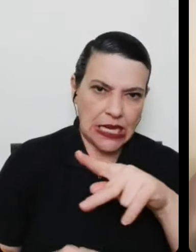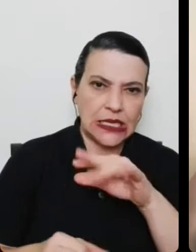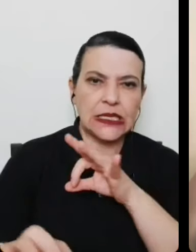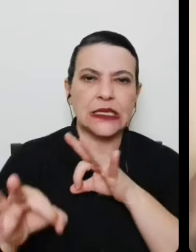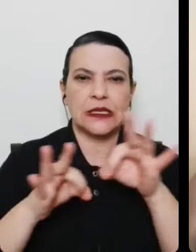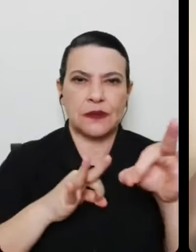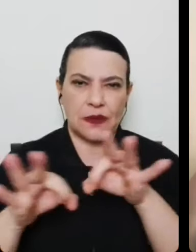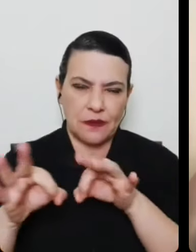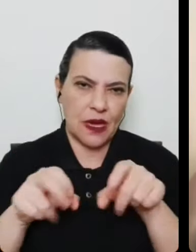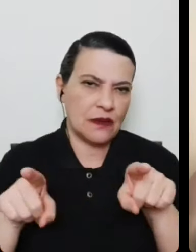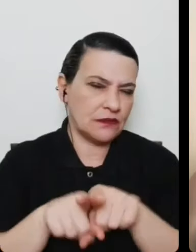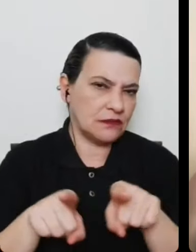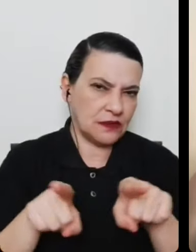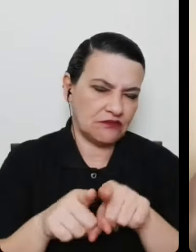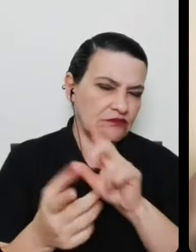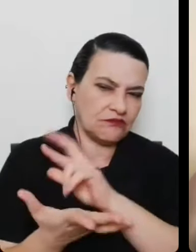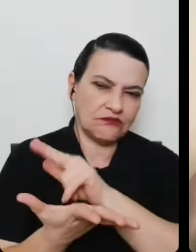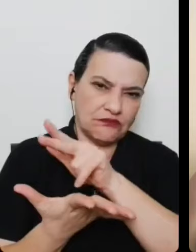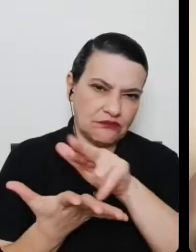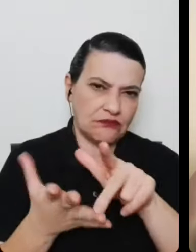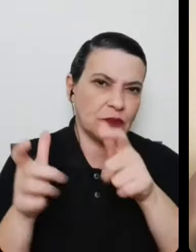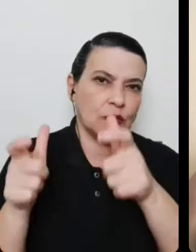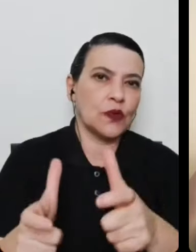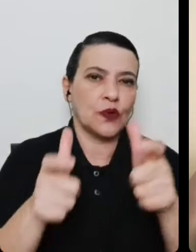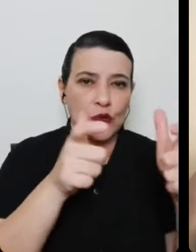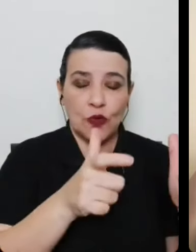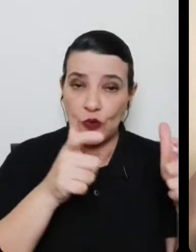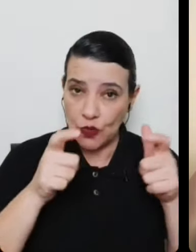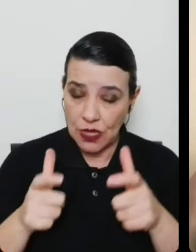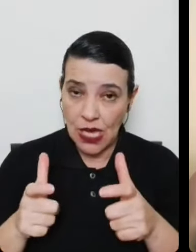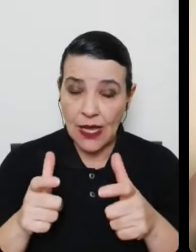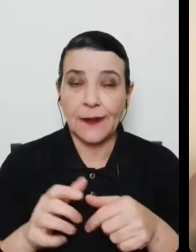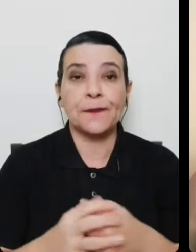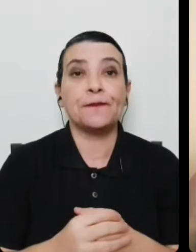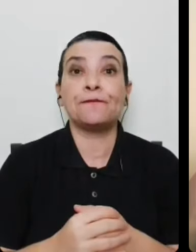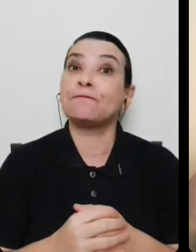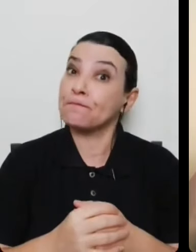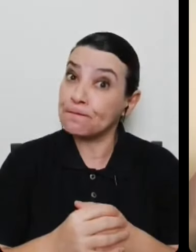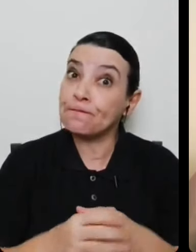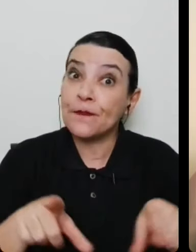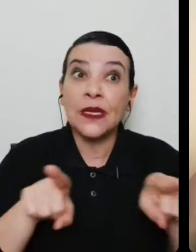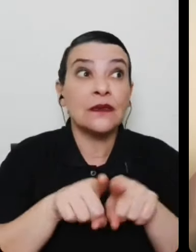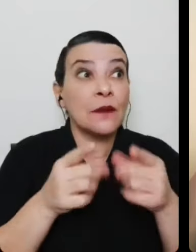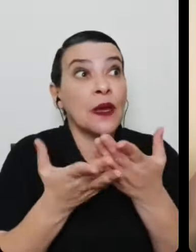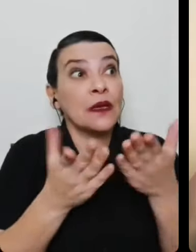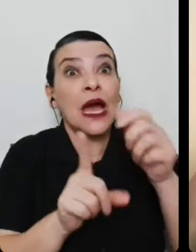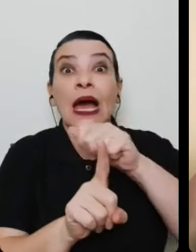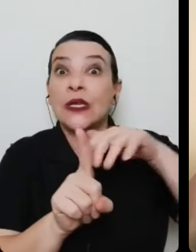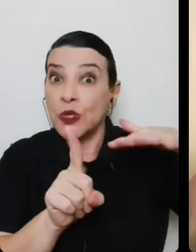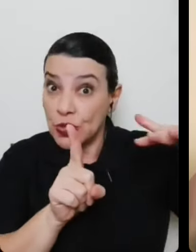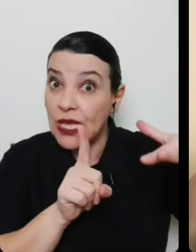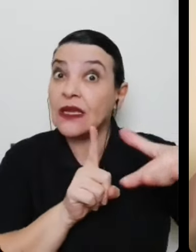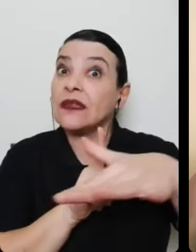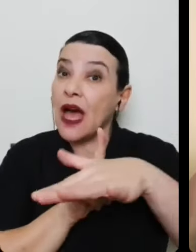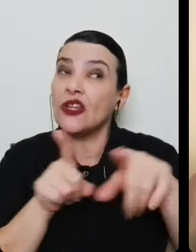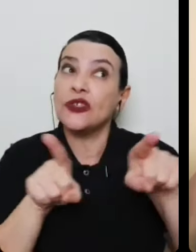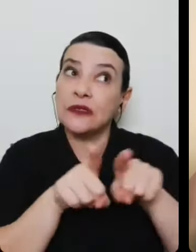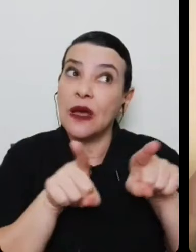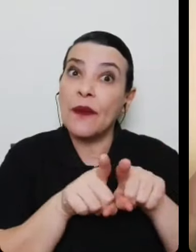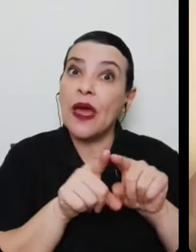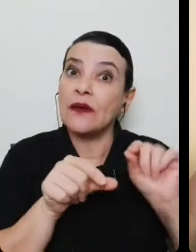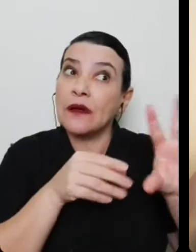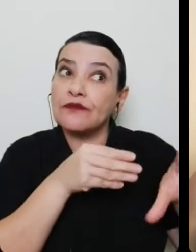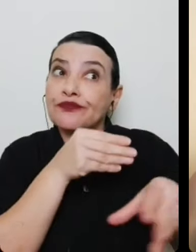ou equipes educativas desses espaços. Elas partem da própria sociedade, de uma forma geral,